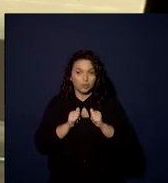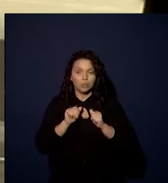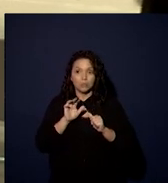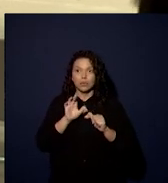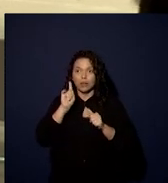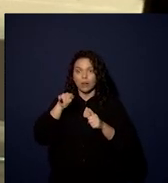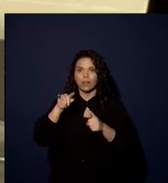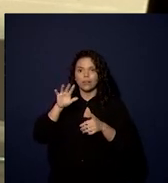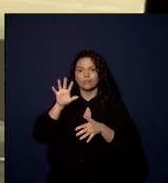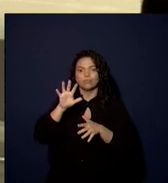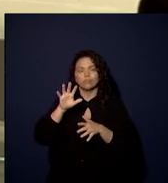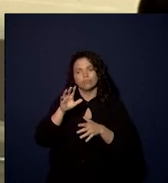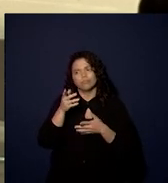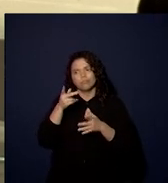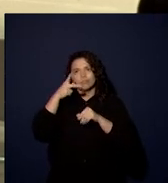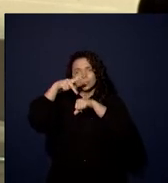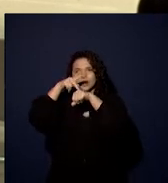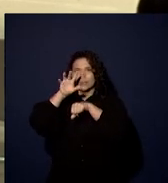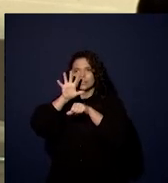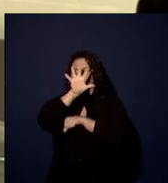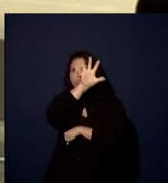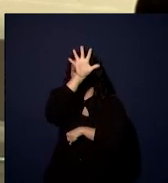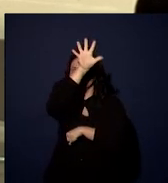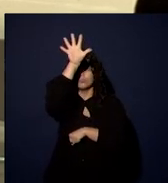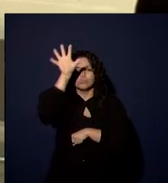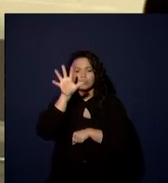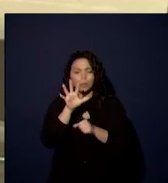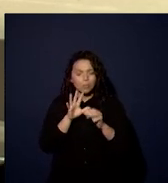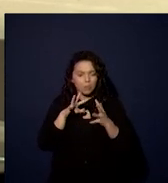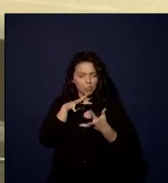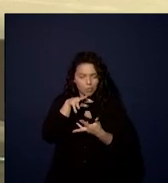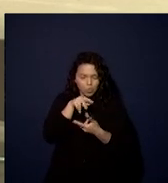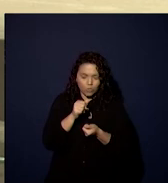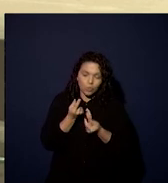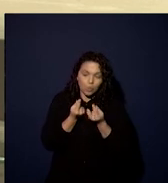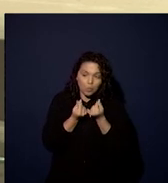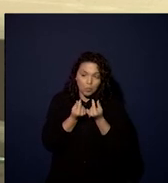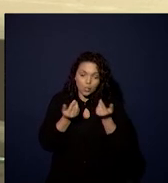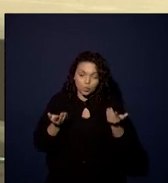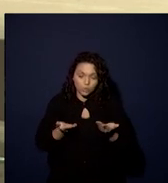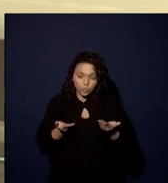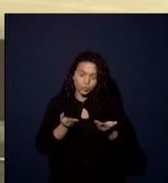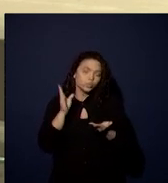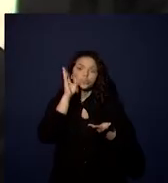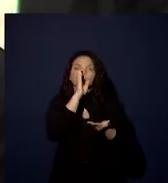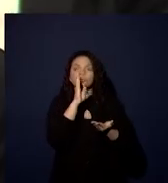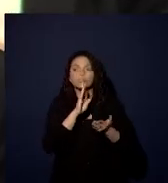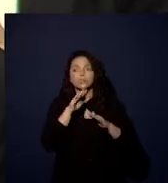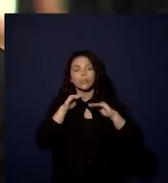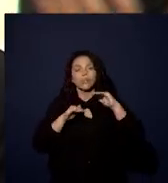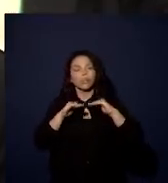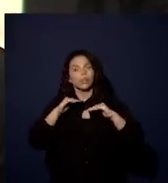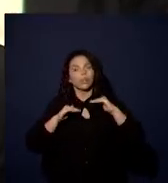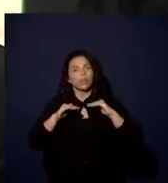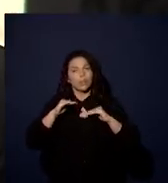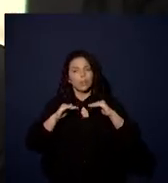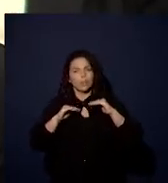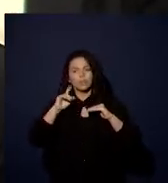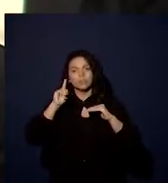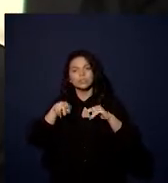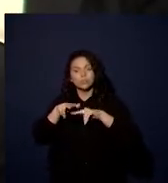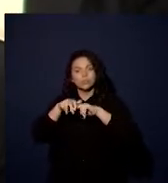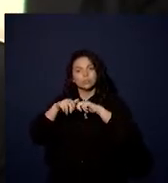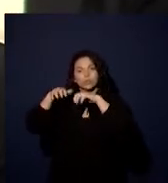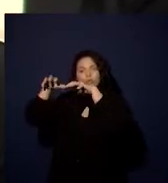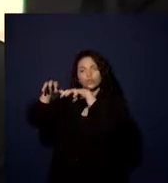a sua empresa a precificação hoje no Brasil ela tá muito dependente né da hidrologia